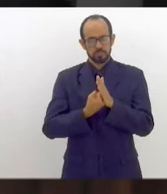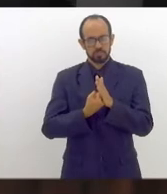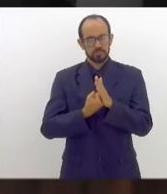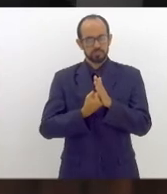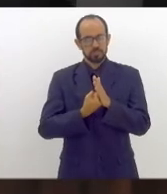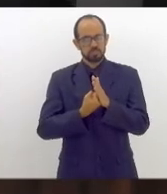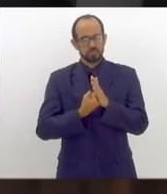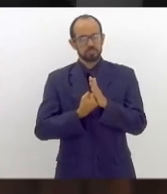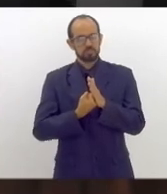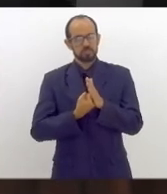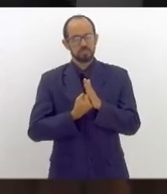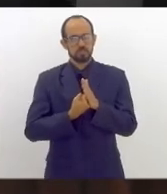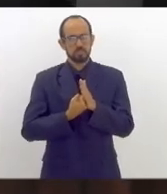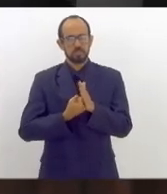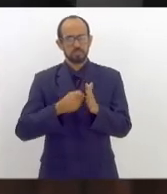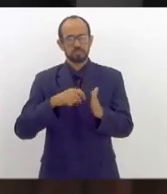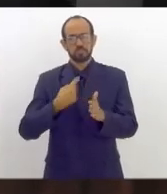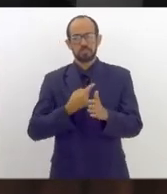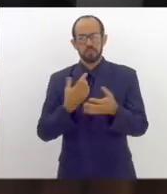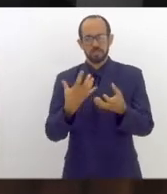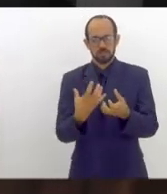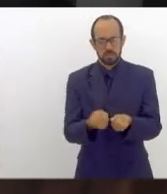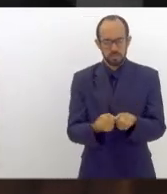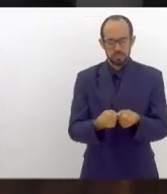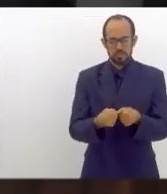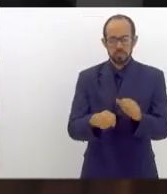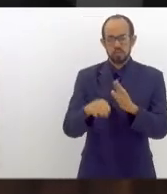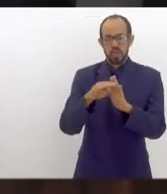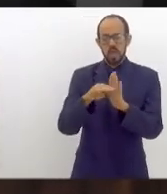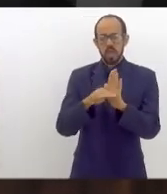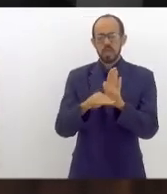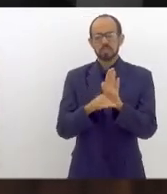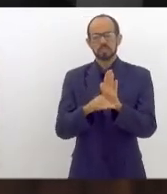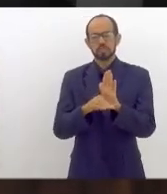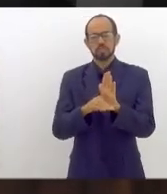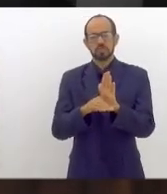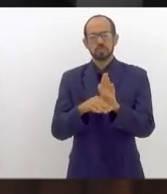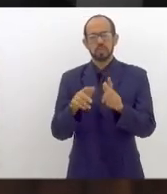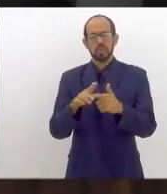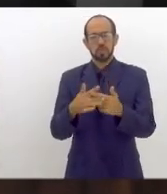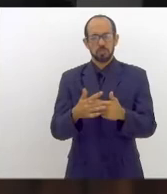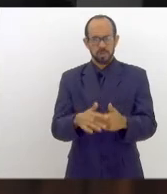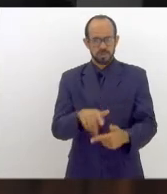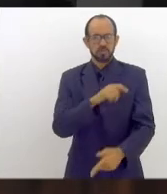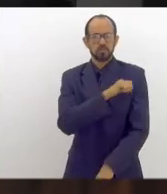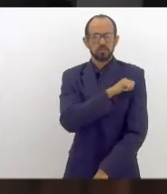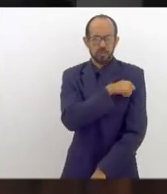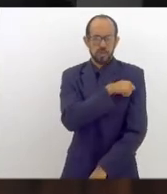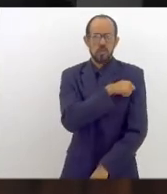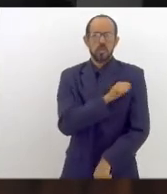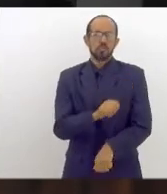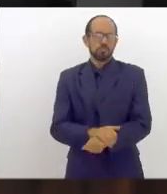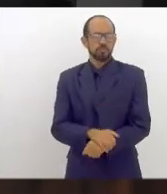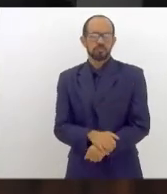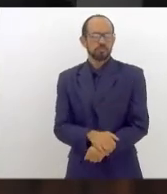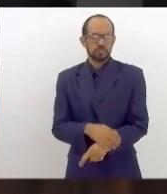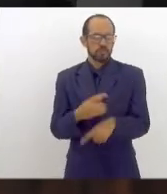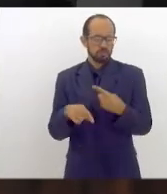e a gente adere o regime de recuperação estado vive um novo momento vem a eleição de 18